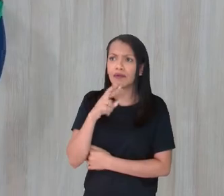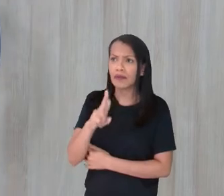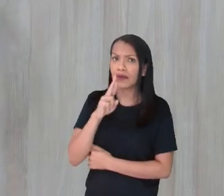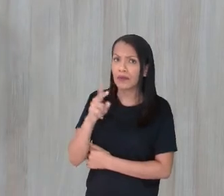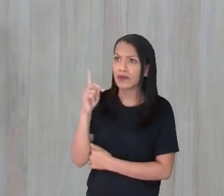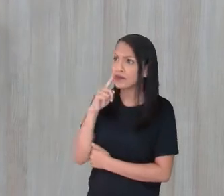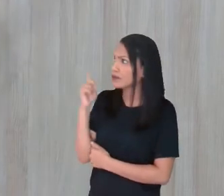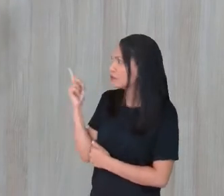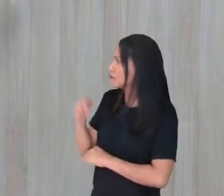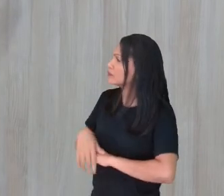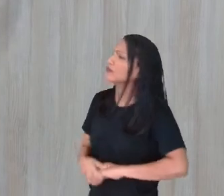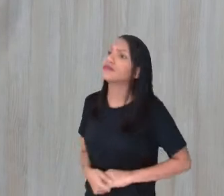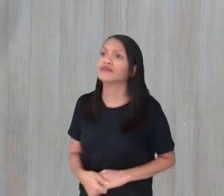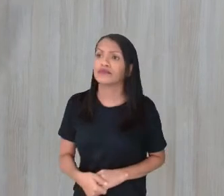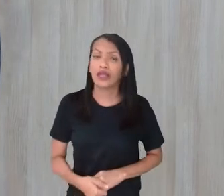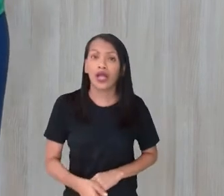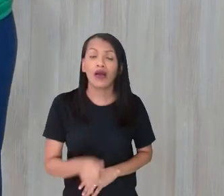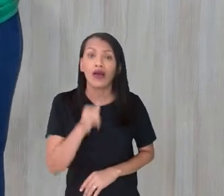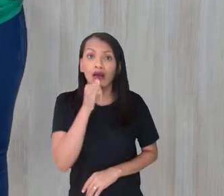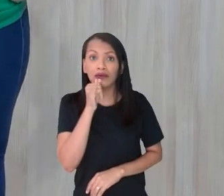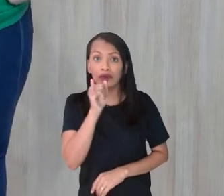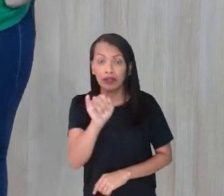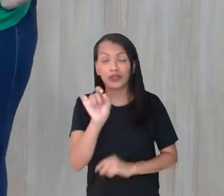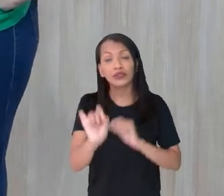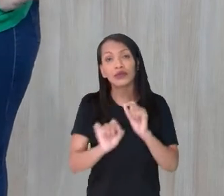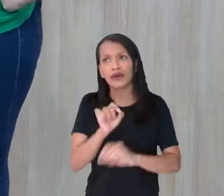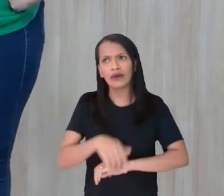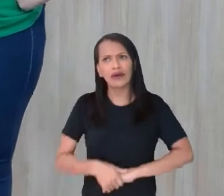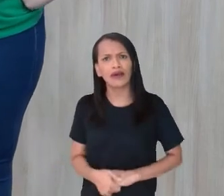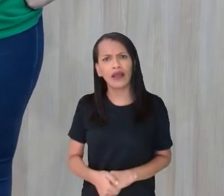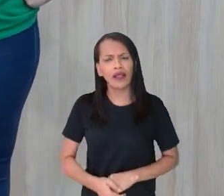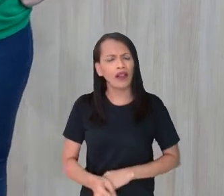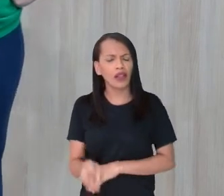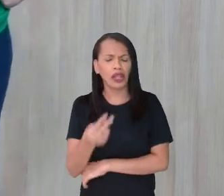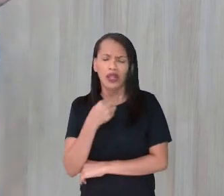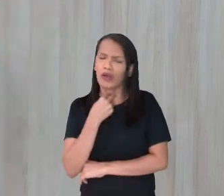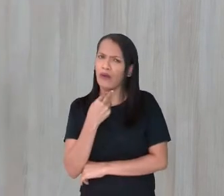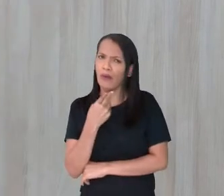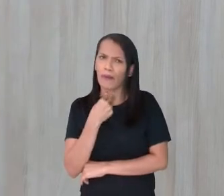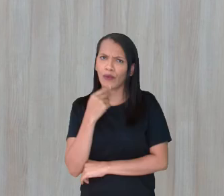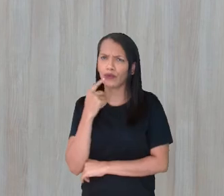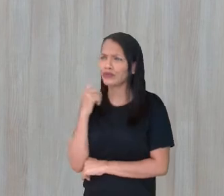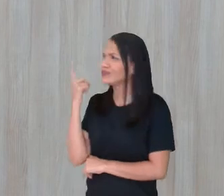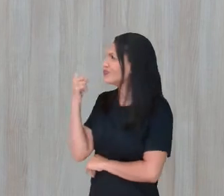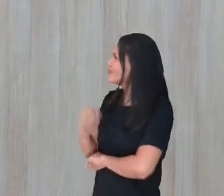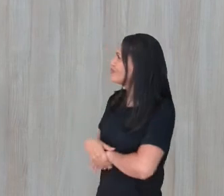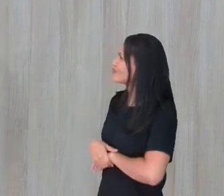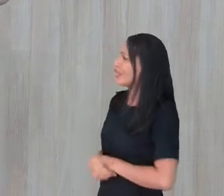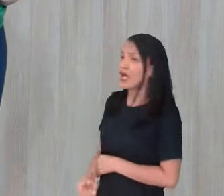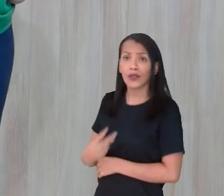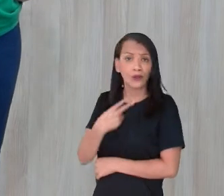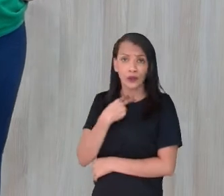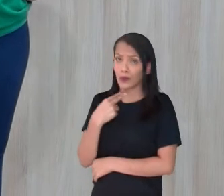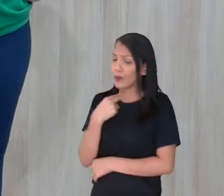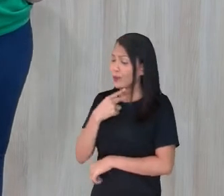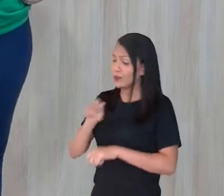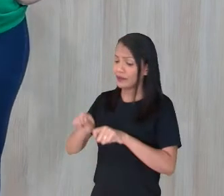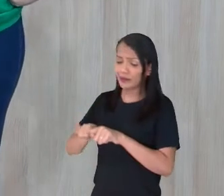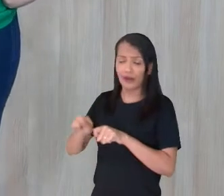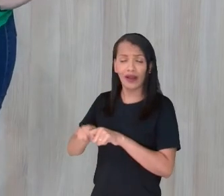faria? Ele disse assim, olha, não pude, olha para a tela, não pude